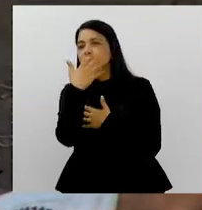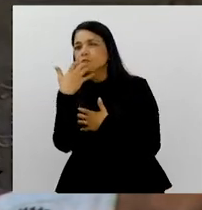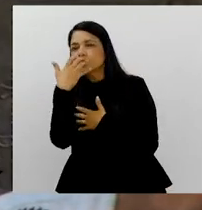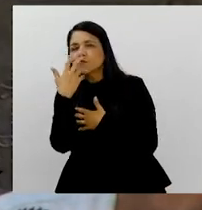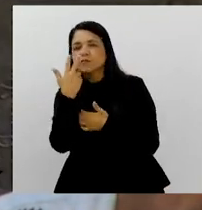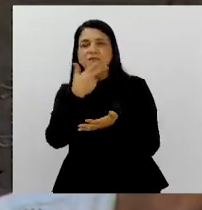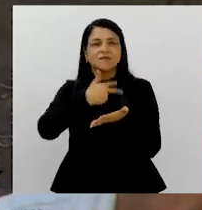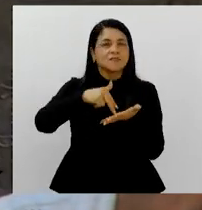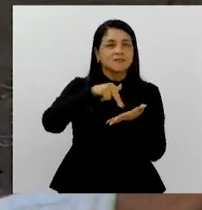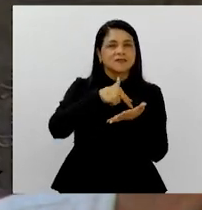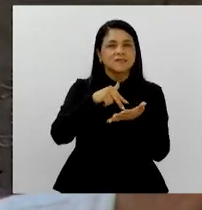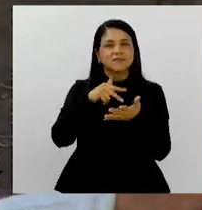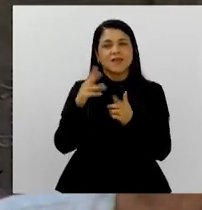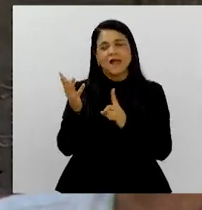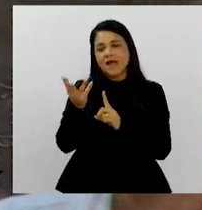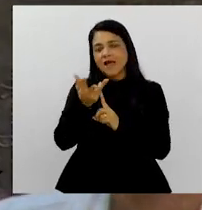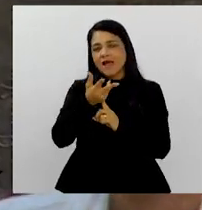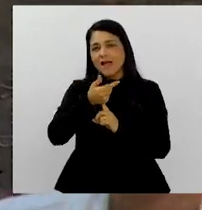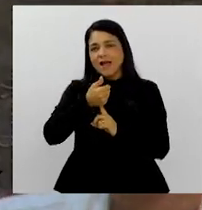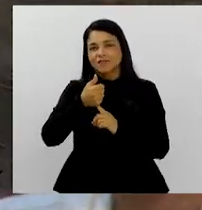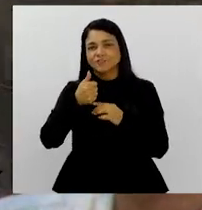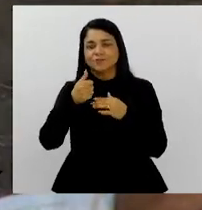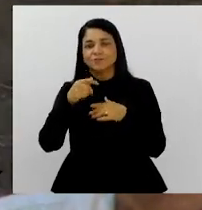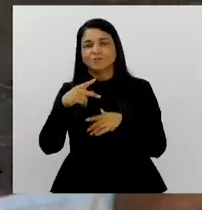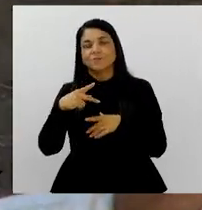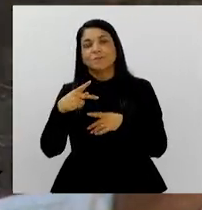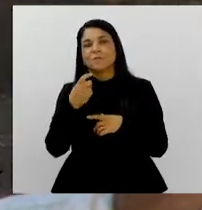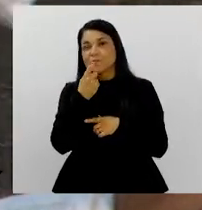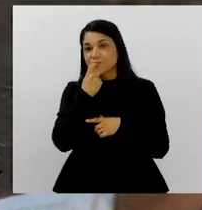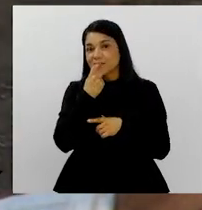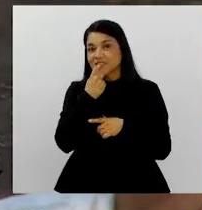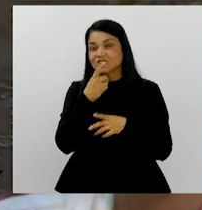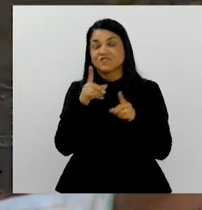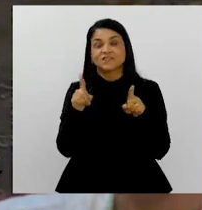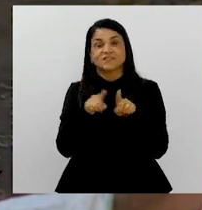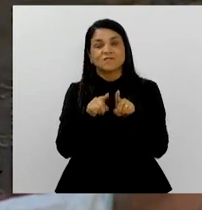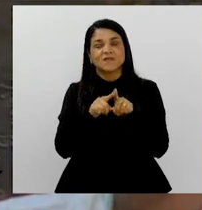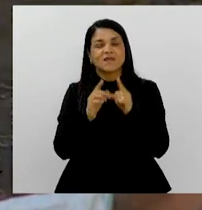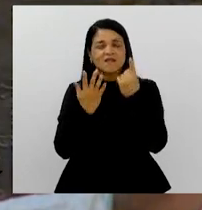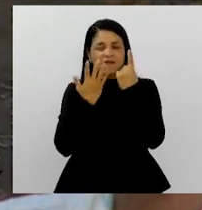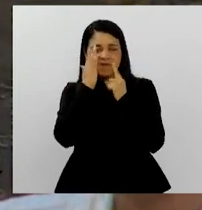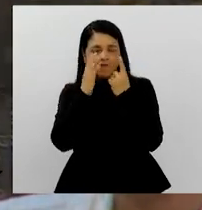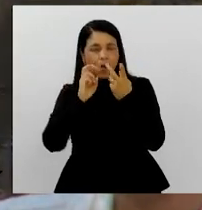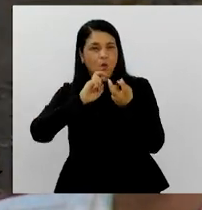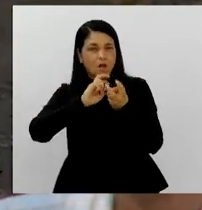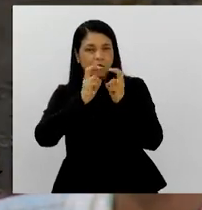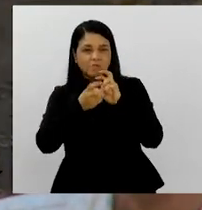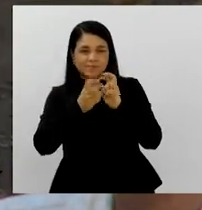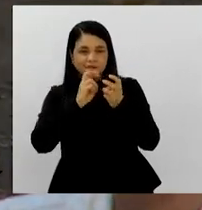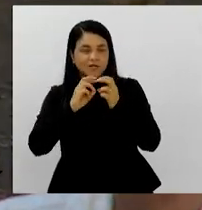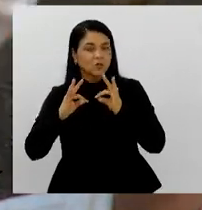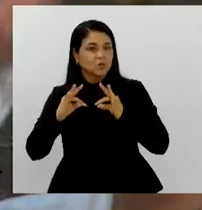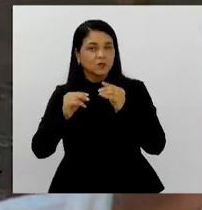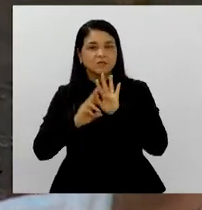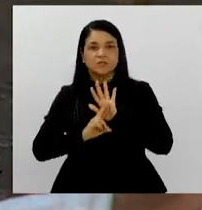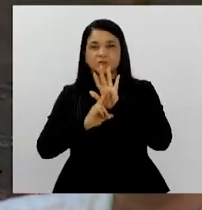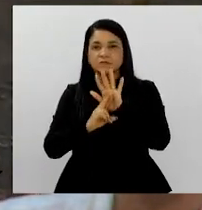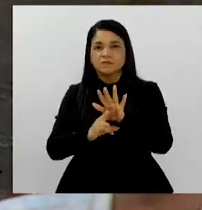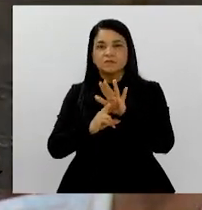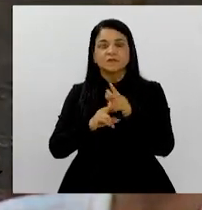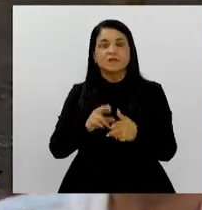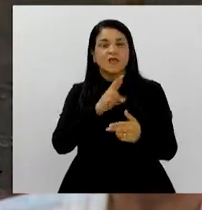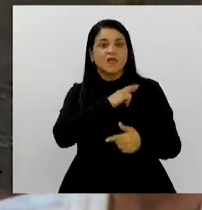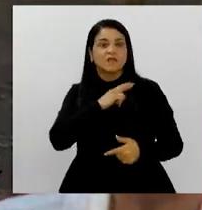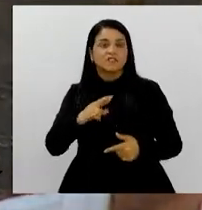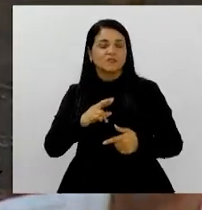as artes plásticas, a capoeira, o carnaval, todas as expressões da religiosidade popular e da